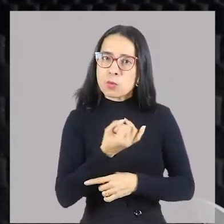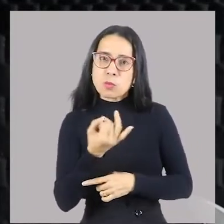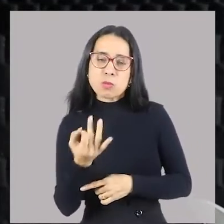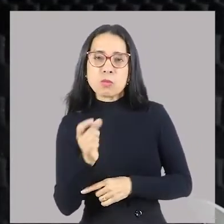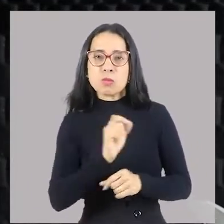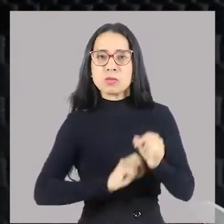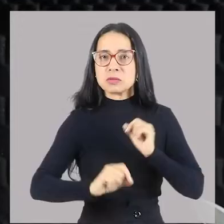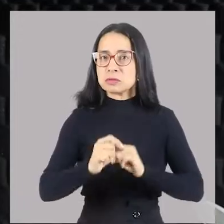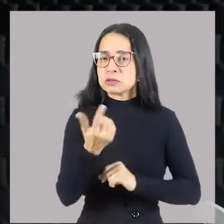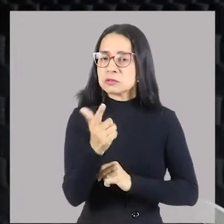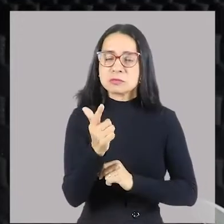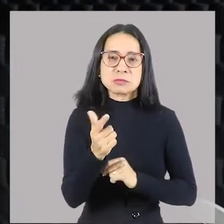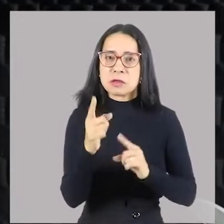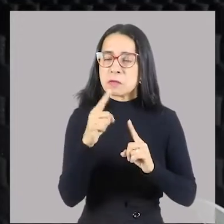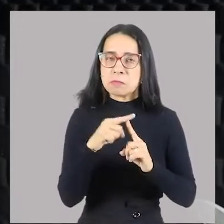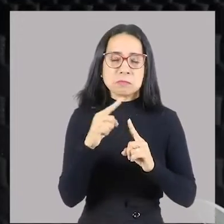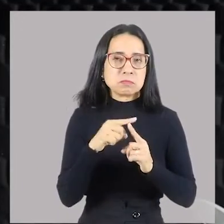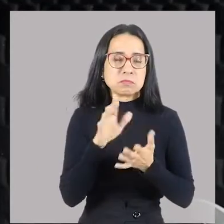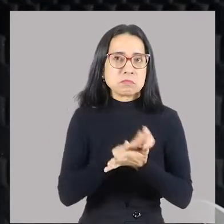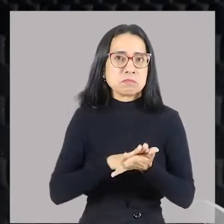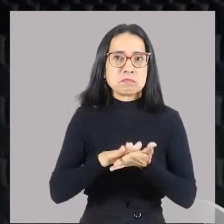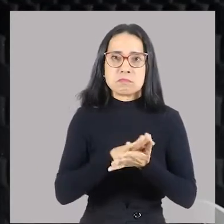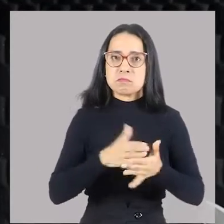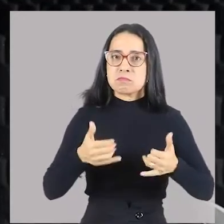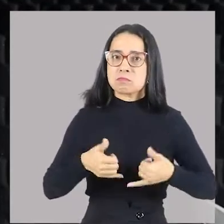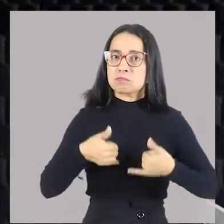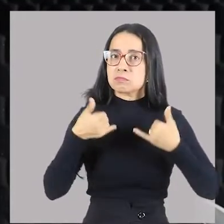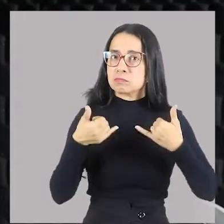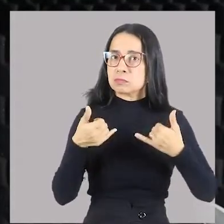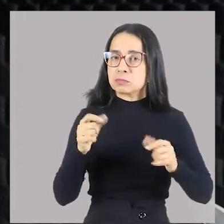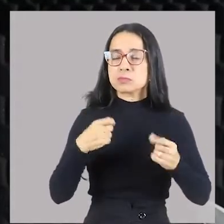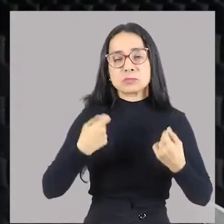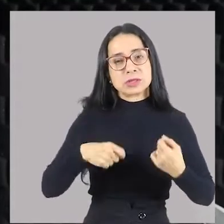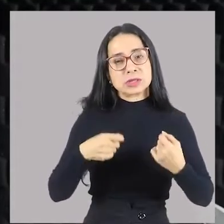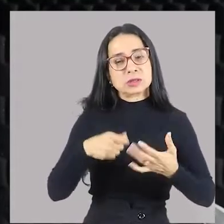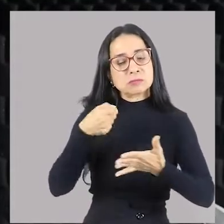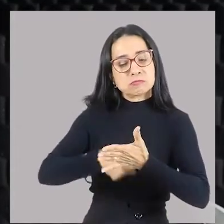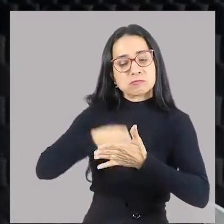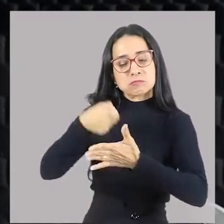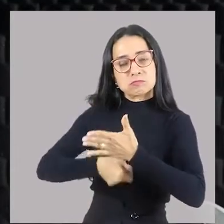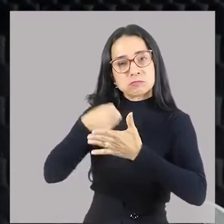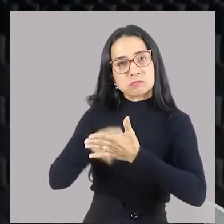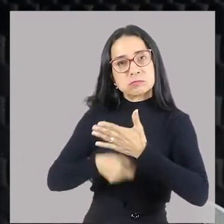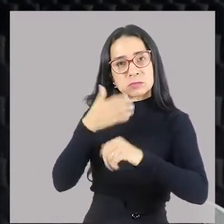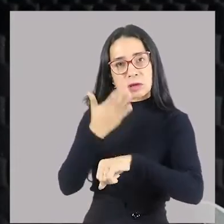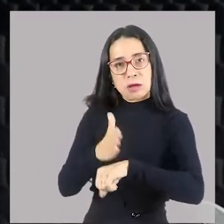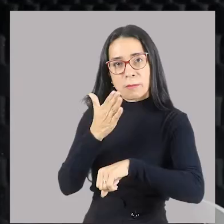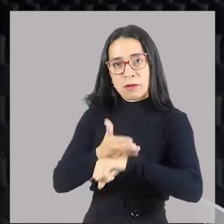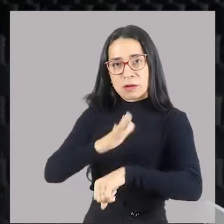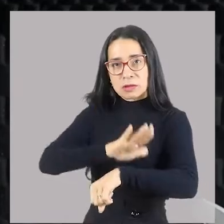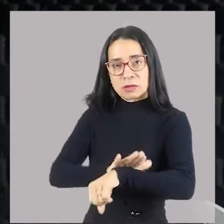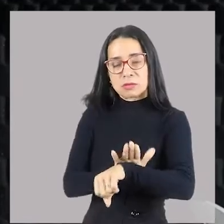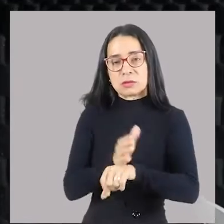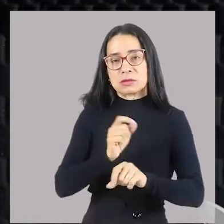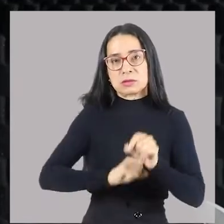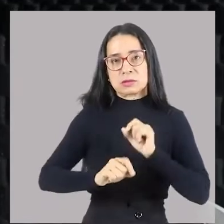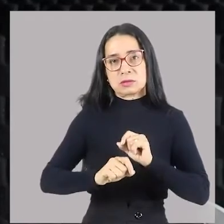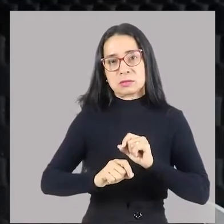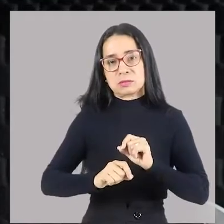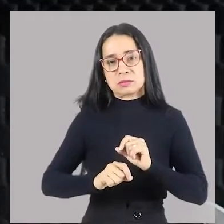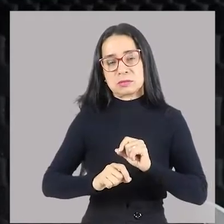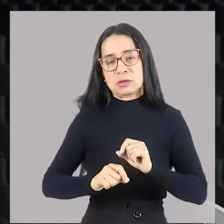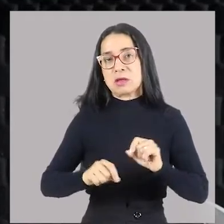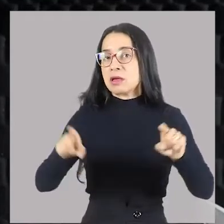Então nós temos sim, né, eu e você, combater essa prática de racismo, assim também como a